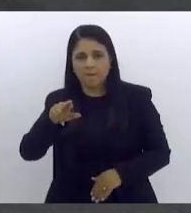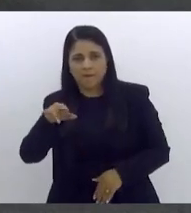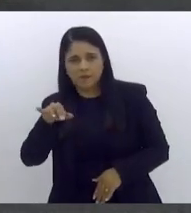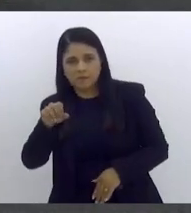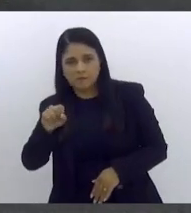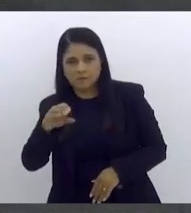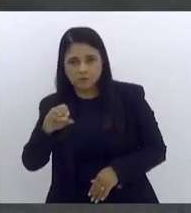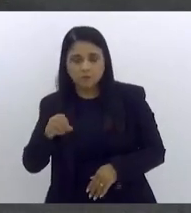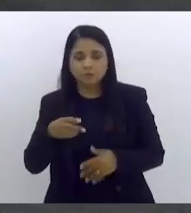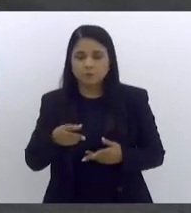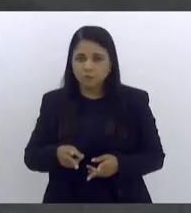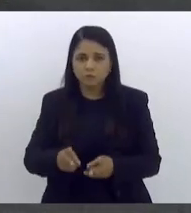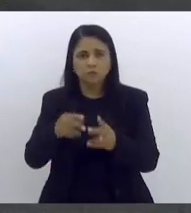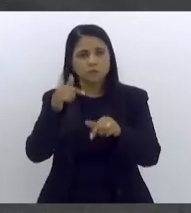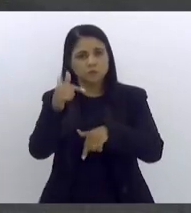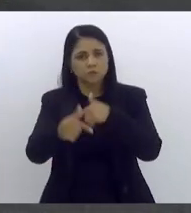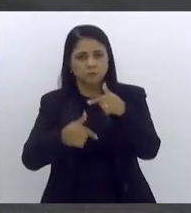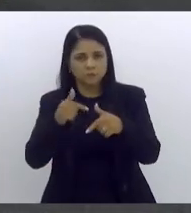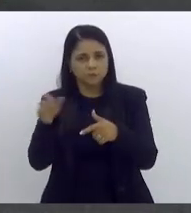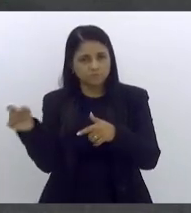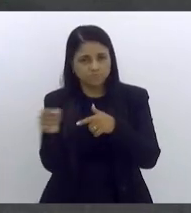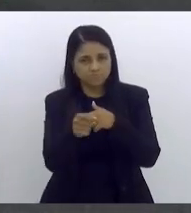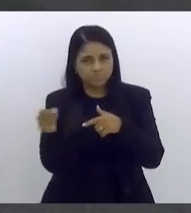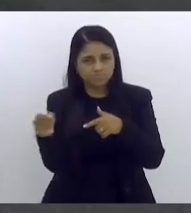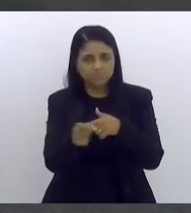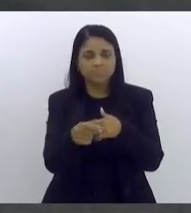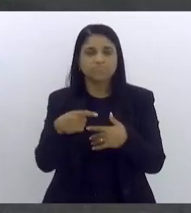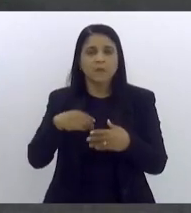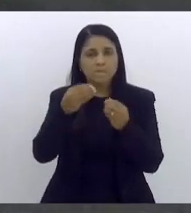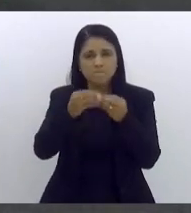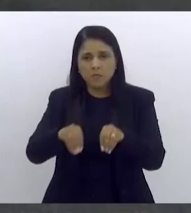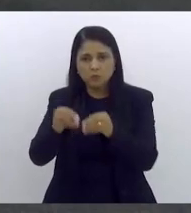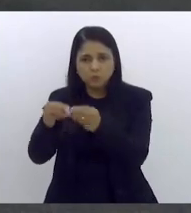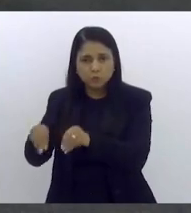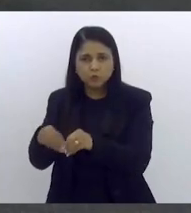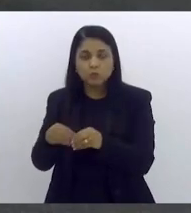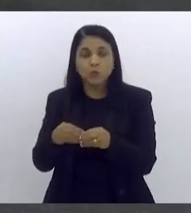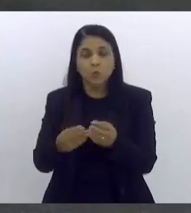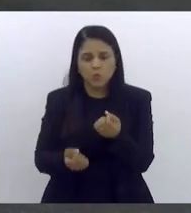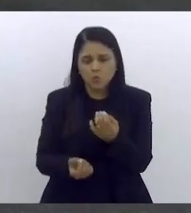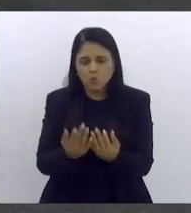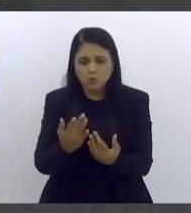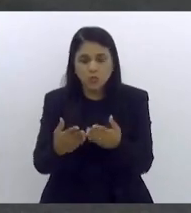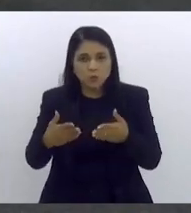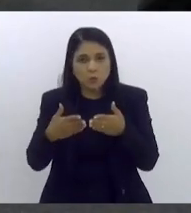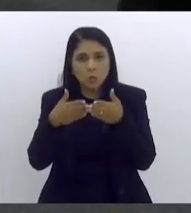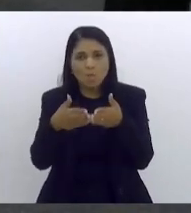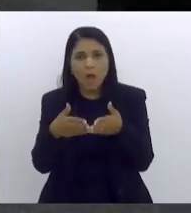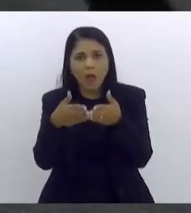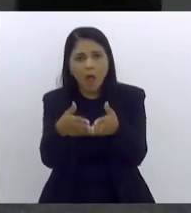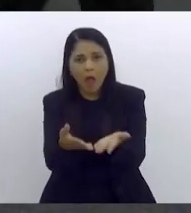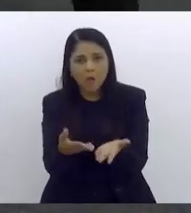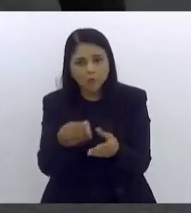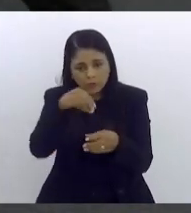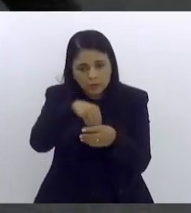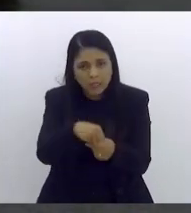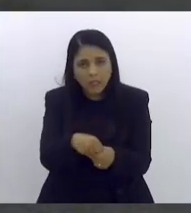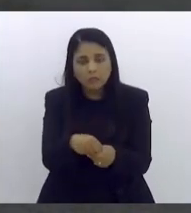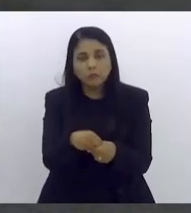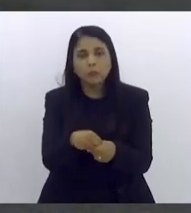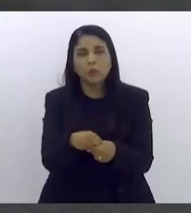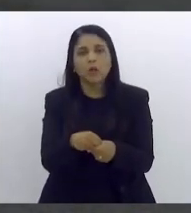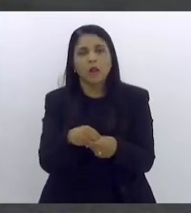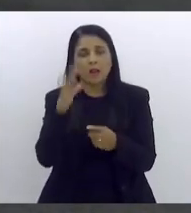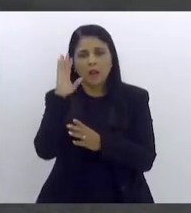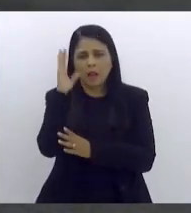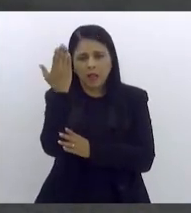trabalhadores estejam na informalidade, na precariedade, tendo que cozinhar um marisco dentro do barco, ou tendo que catar lenha para